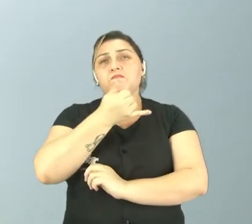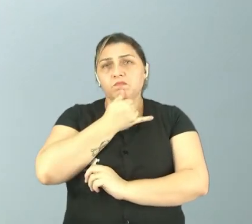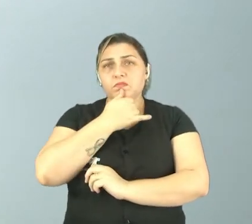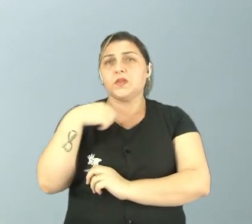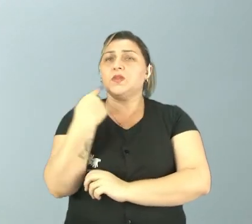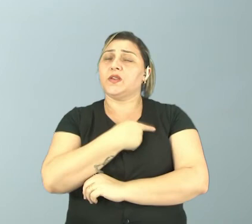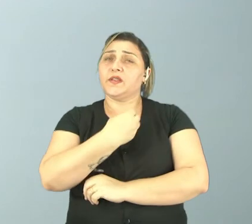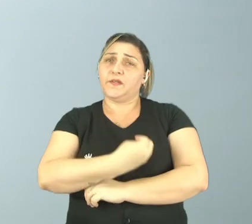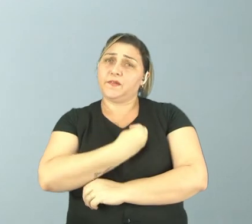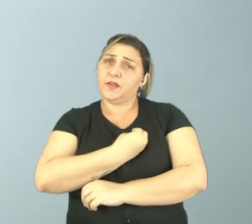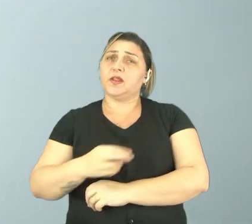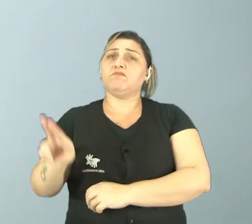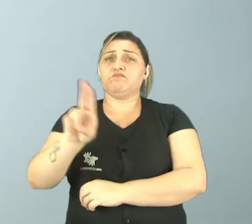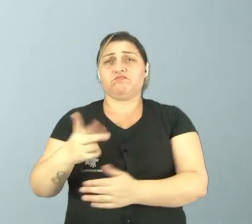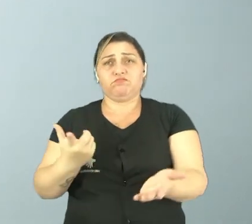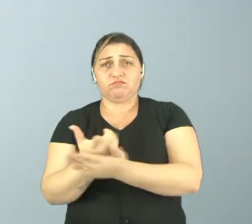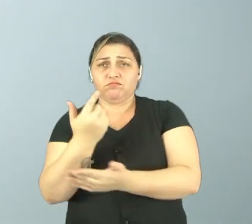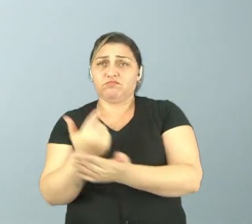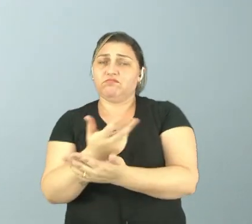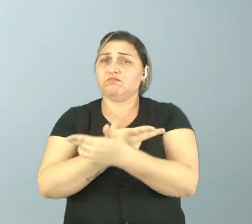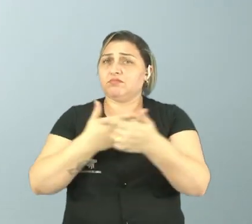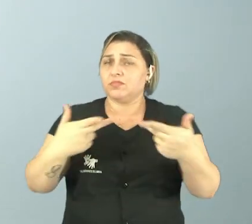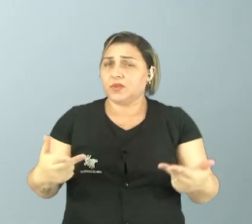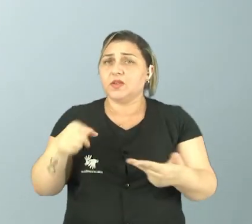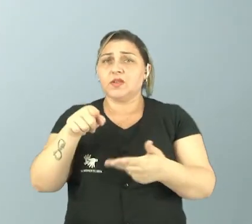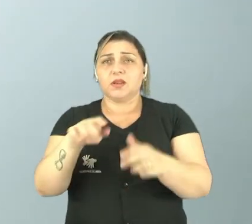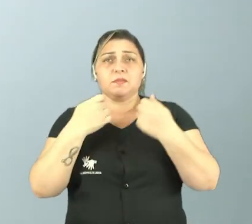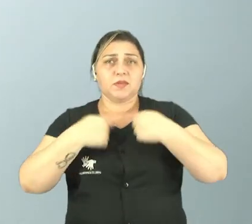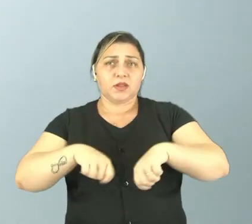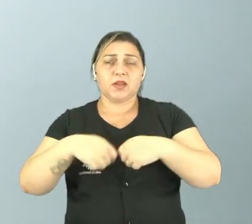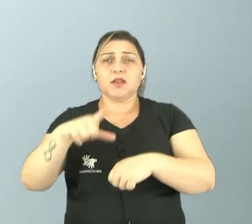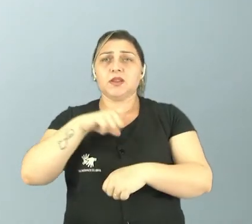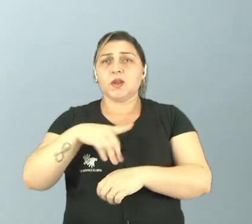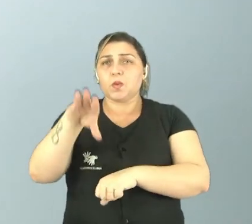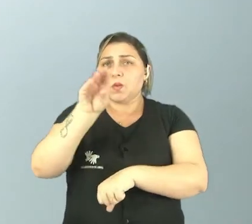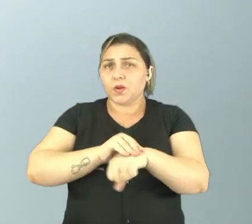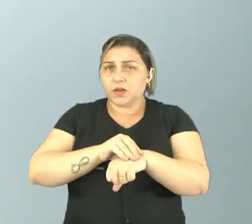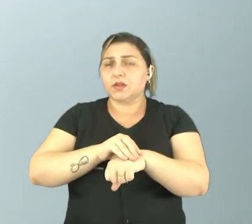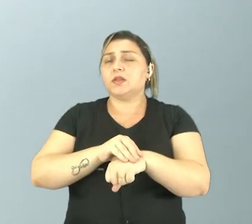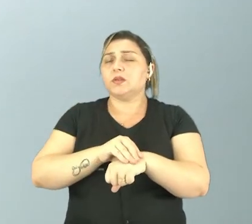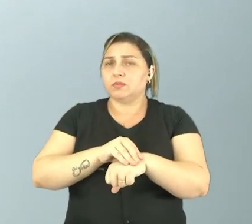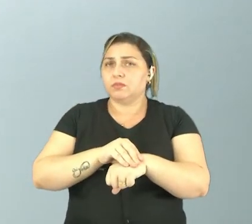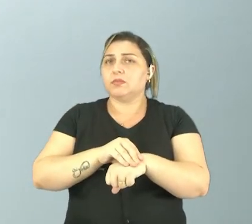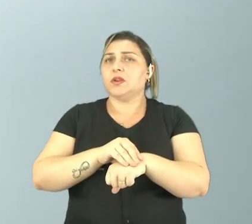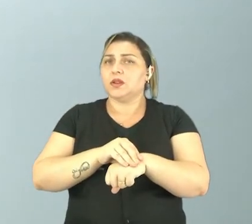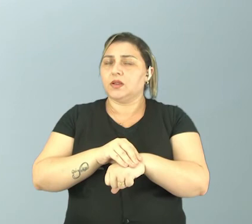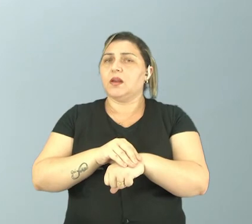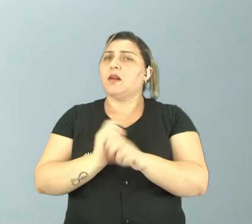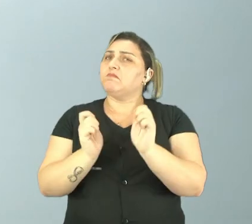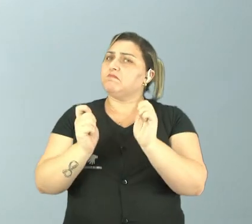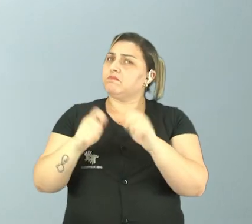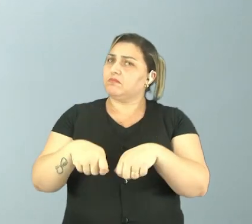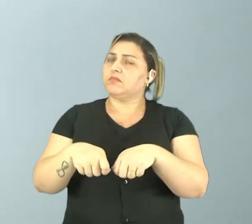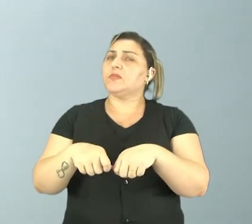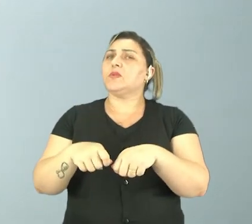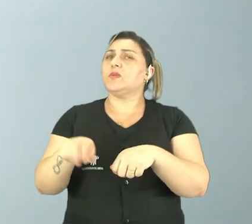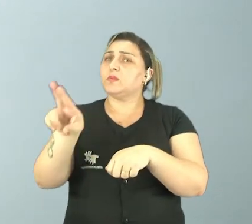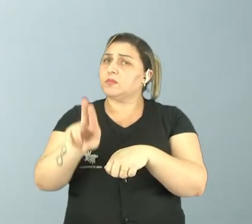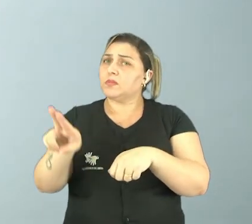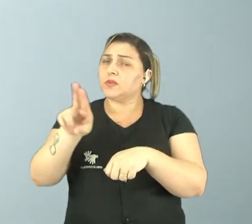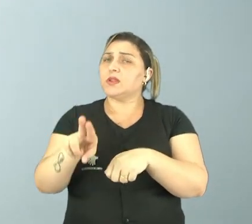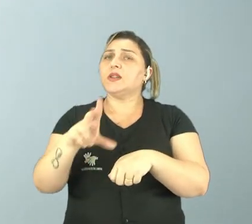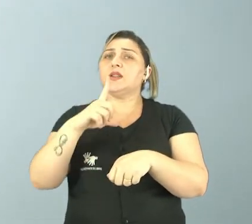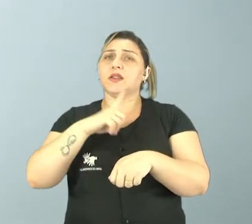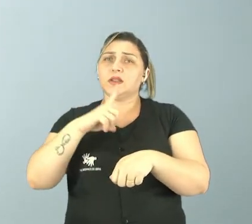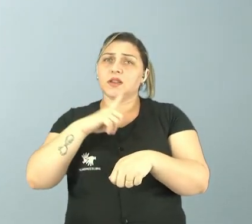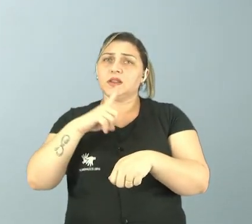nossa vida de consumidor, tá bom? E que vocês precisam ter um conhecimento deles para poder agir como consumidores e ter